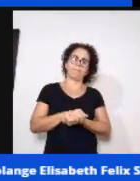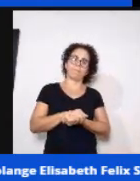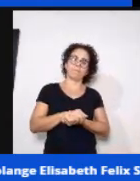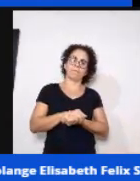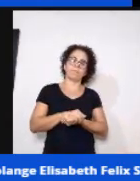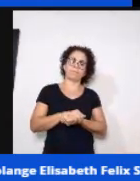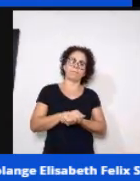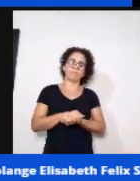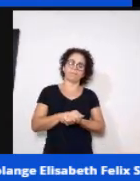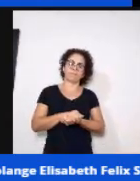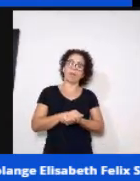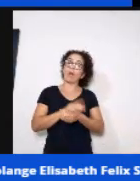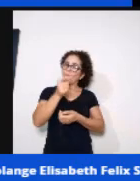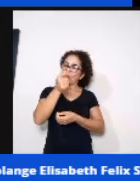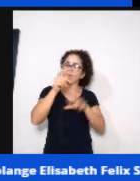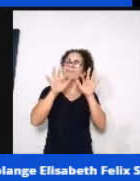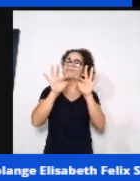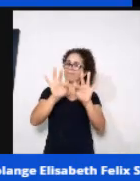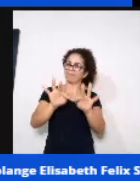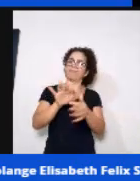Tá acabando, gente.